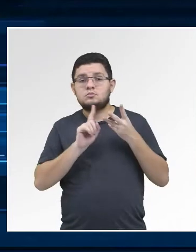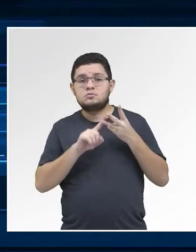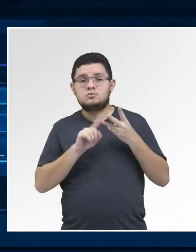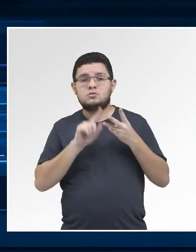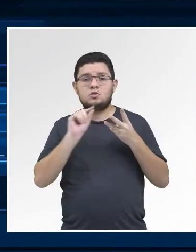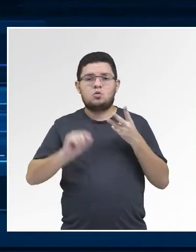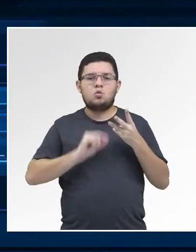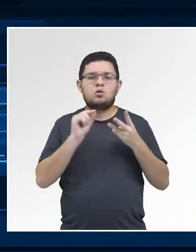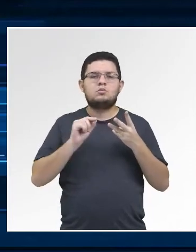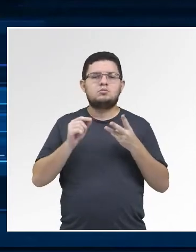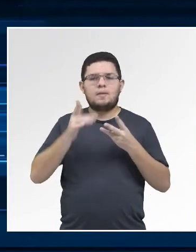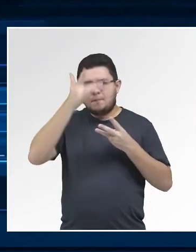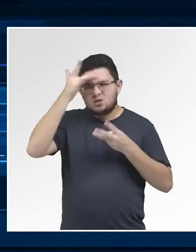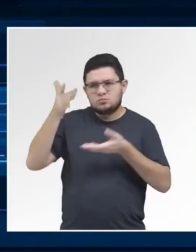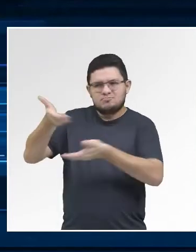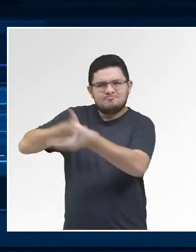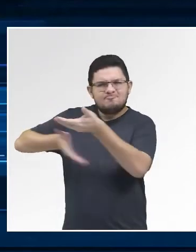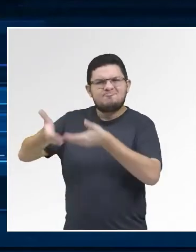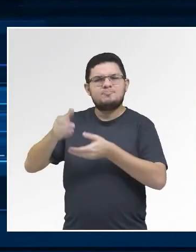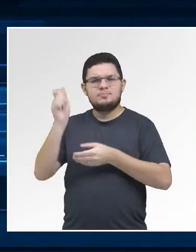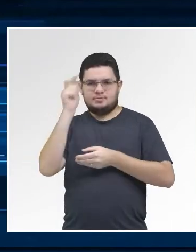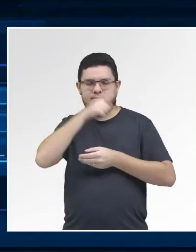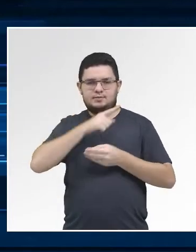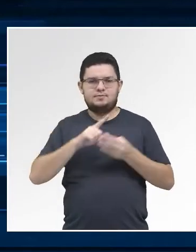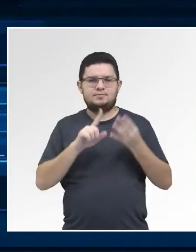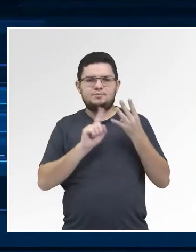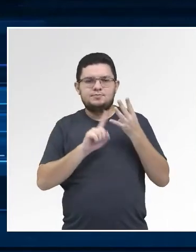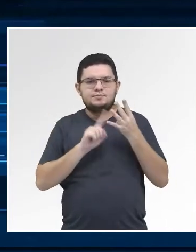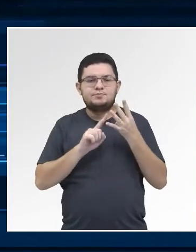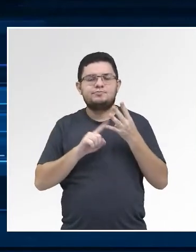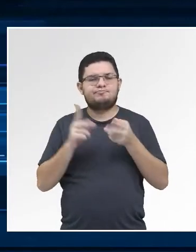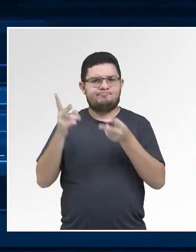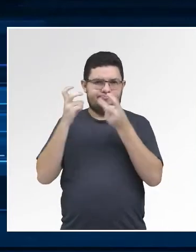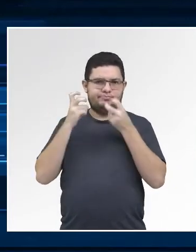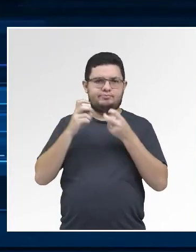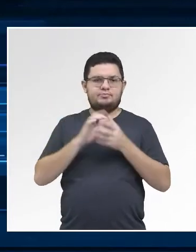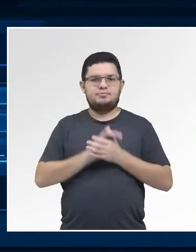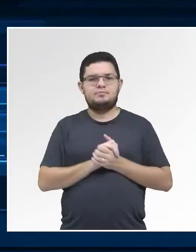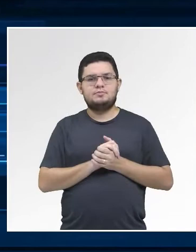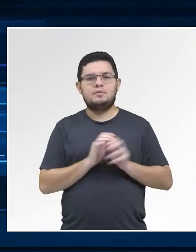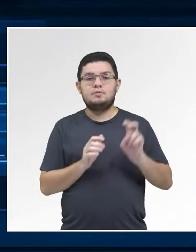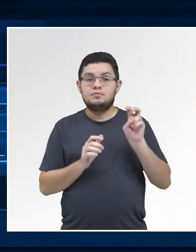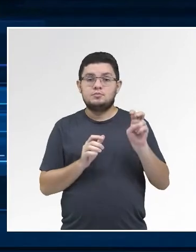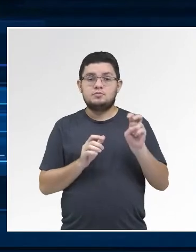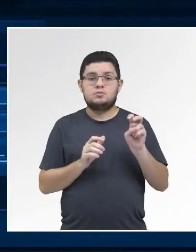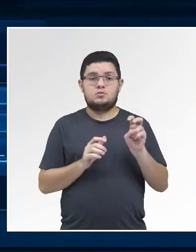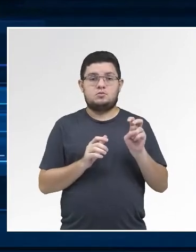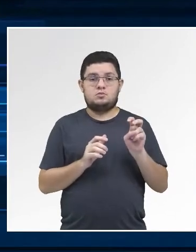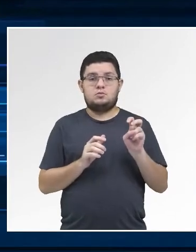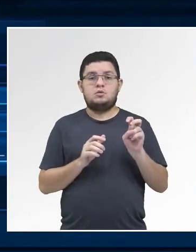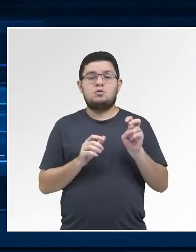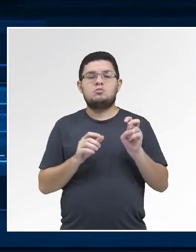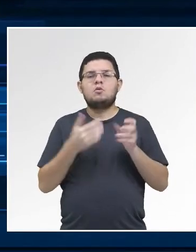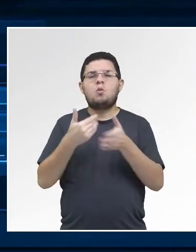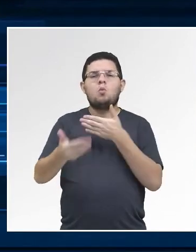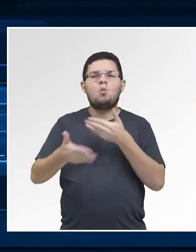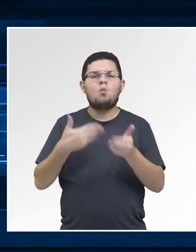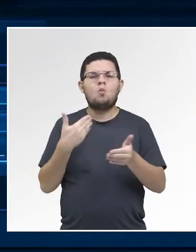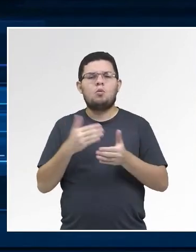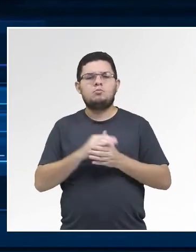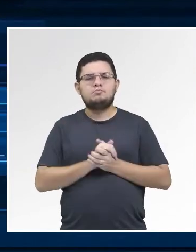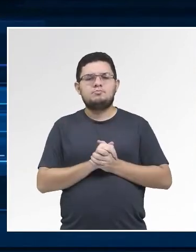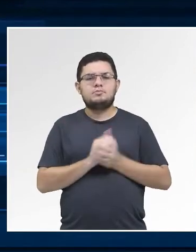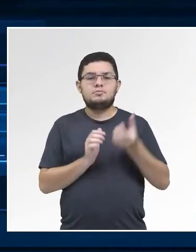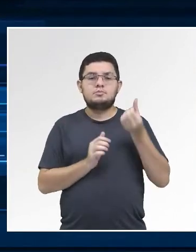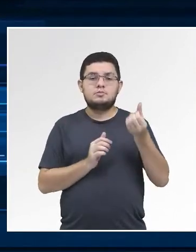Uma pessoa muito difícil de lidar. I notice. Eu percebi. Anyway, de qualquer maneira, let's have a